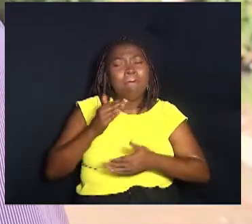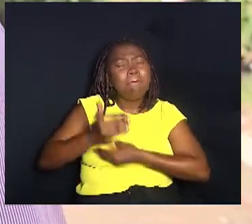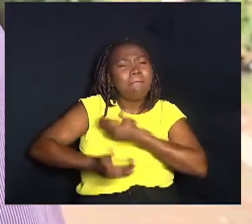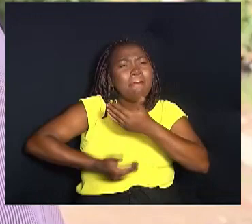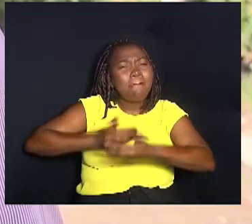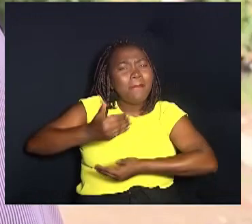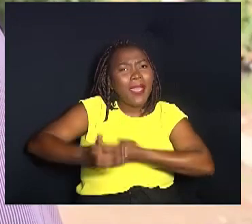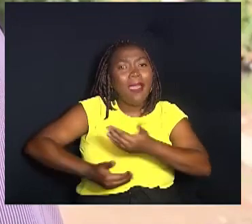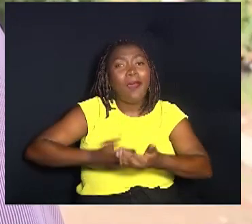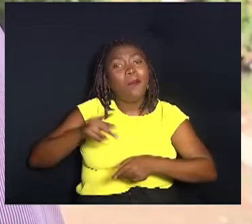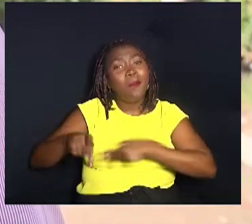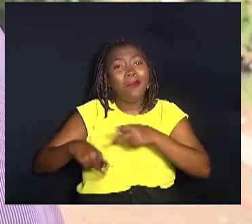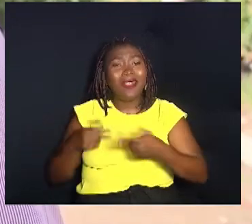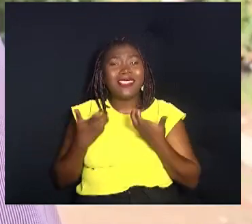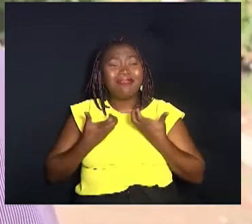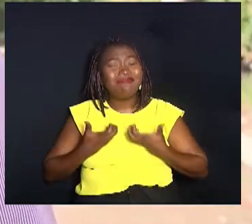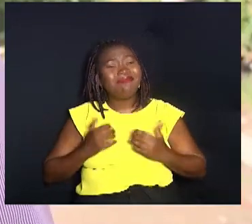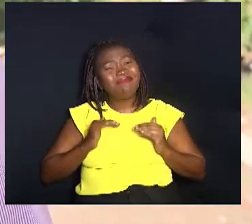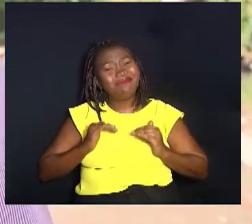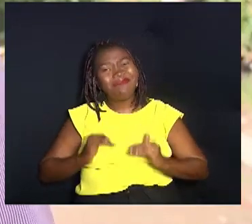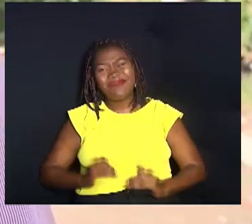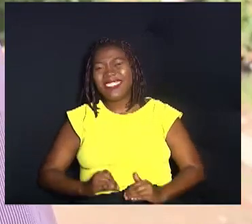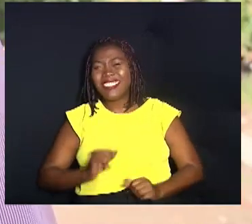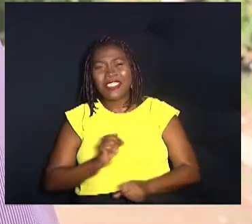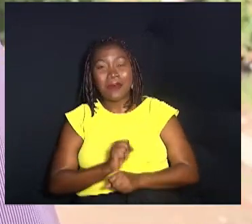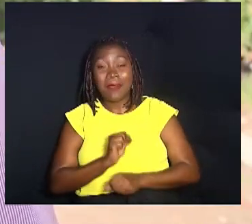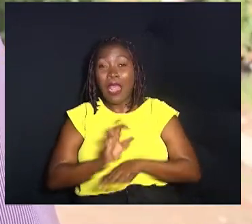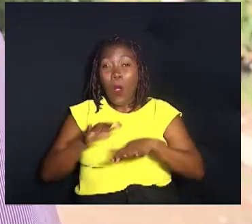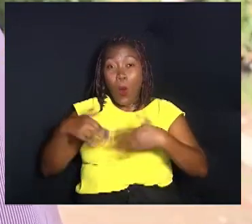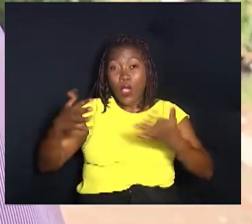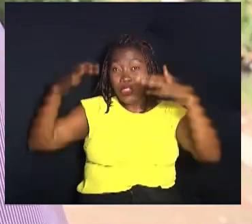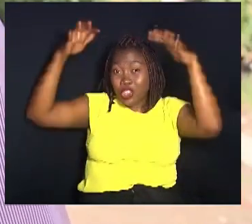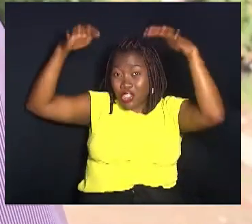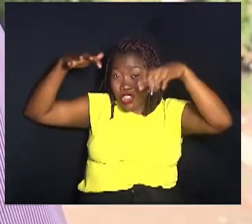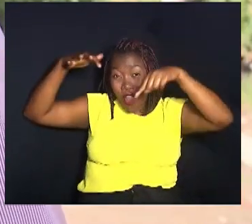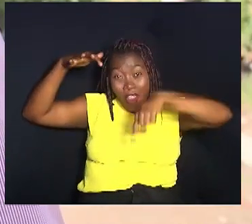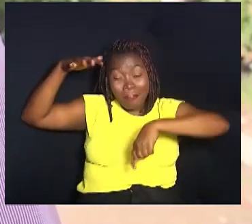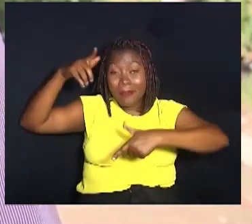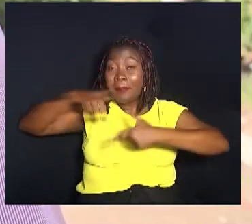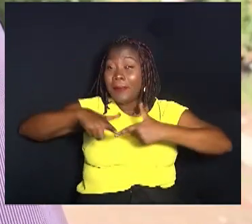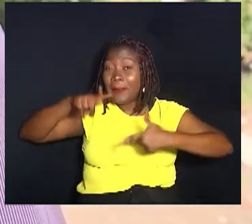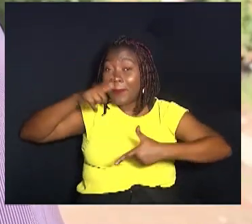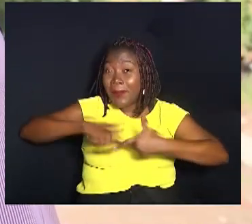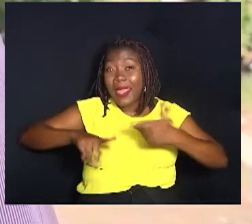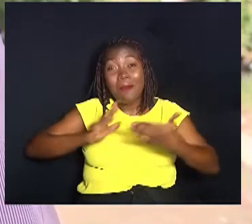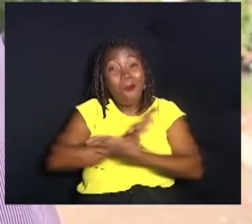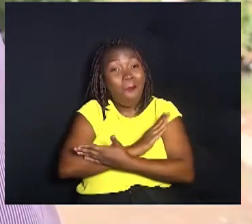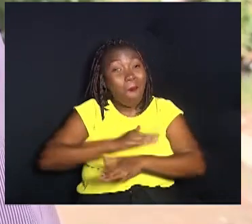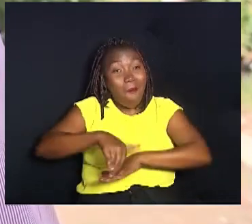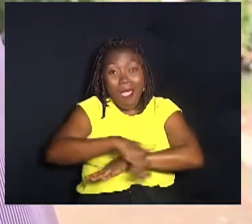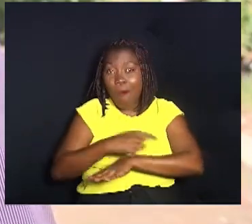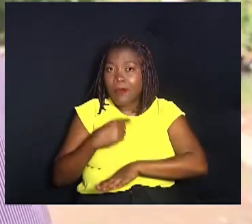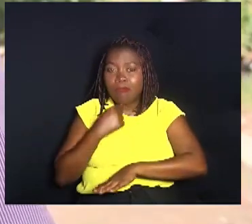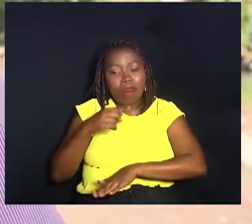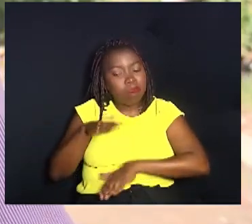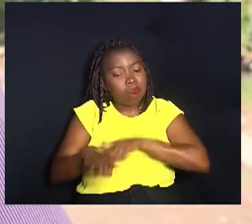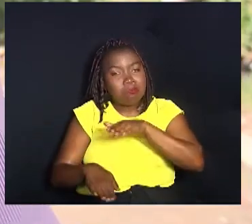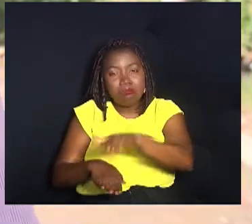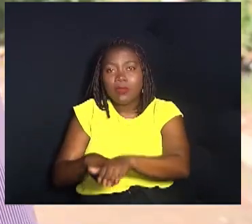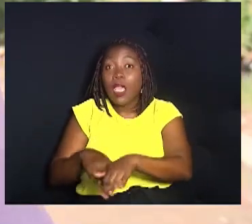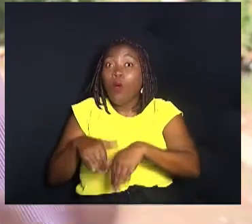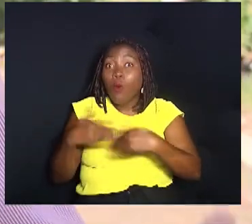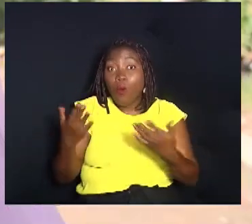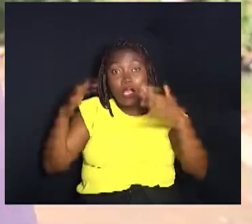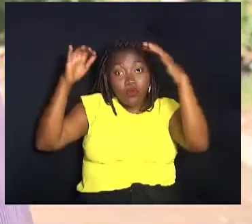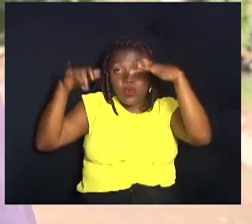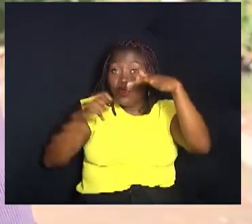tempo a população cansou de esperar. Na verdade, quando chove aqui é um problema, algumas ruas ficam intransitáveis, né, e quando não chove,